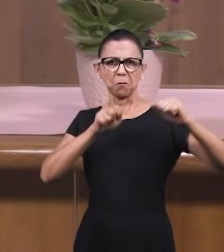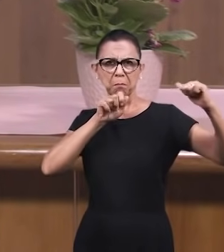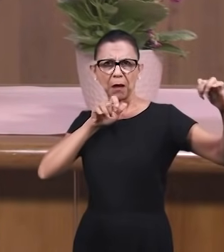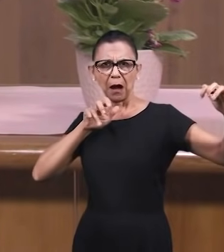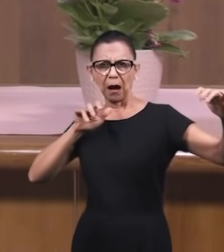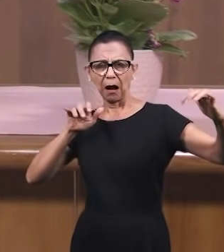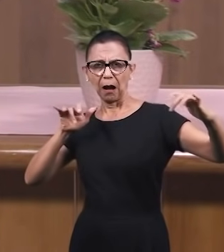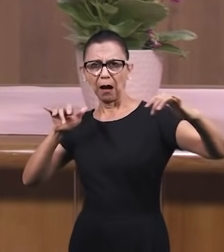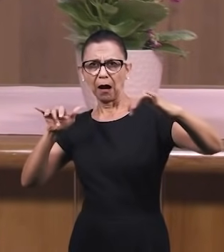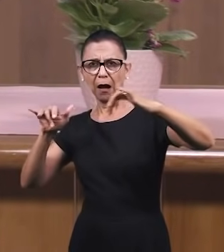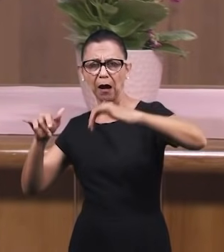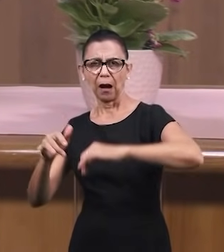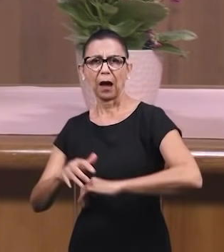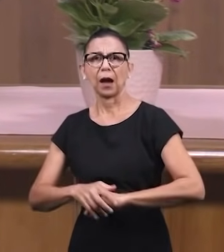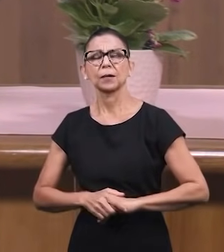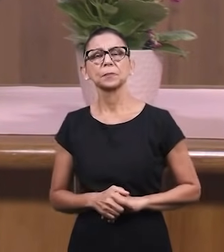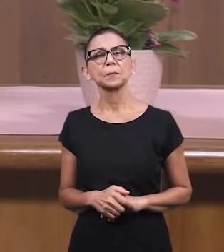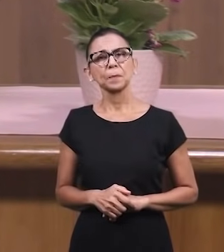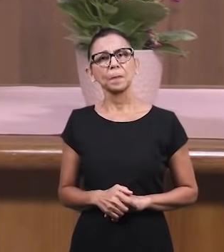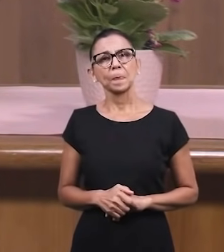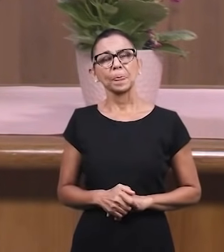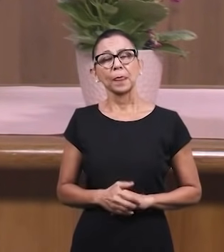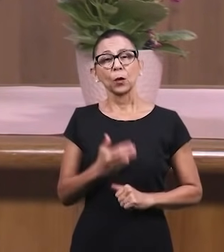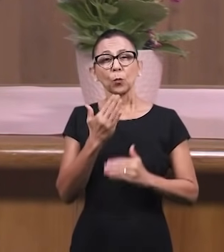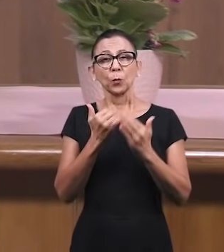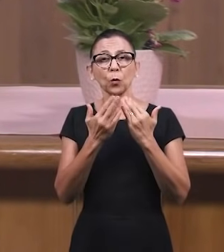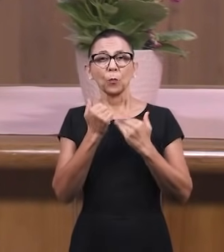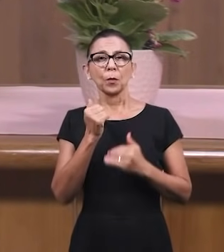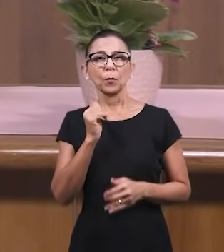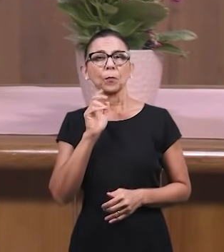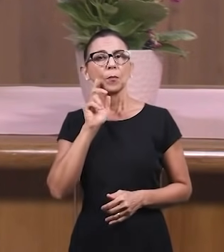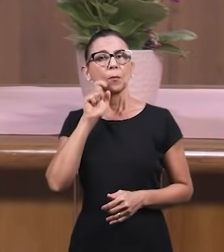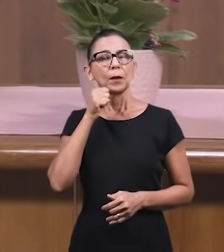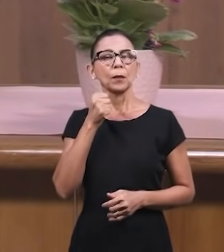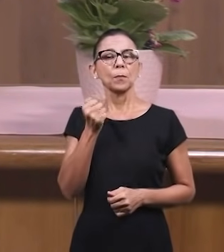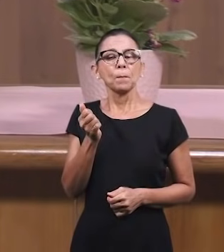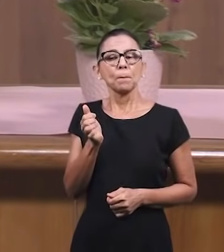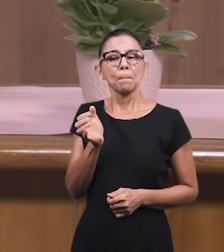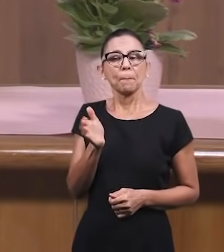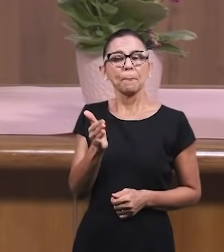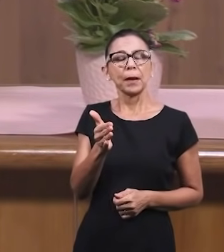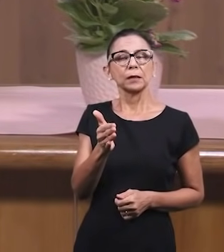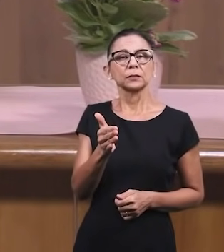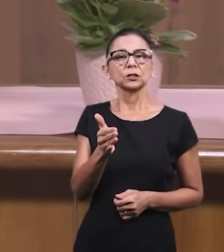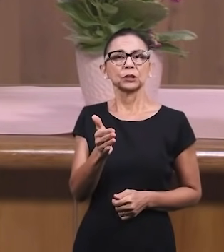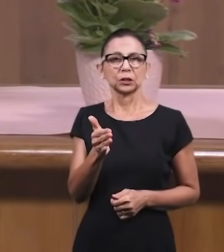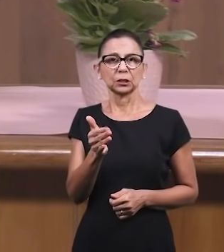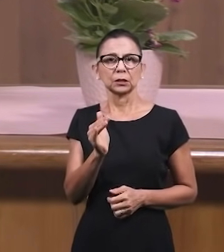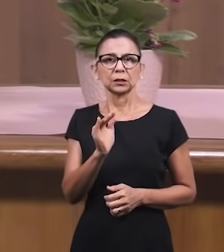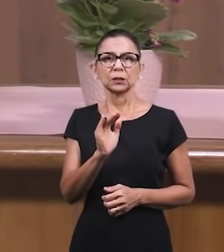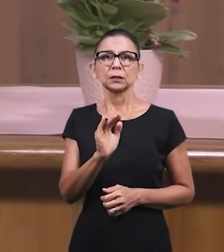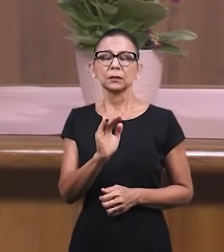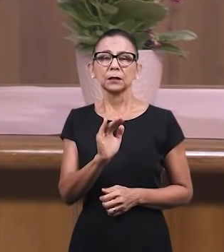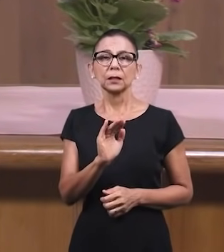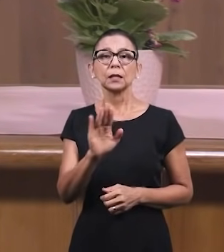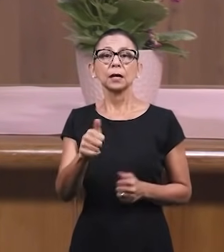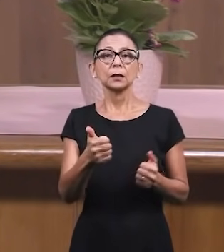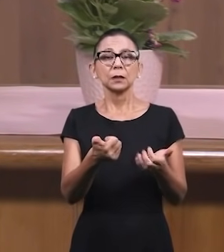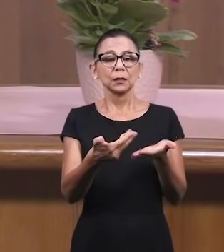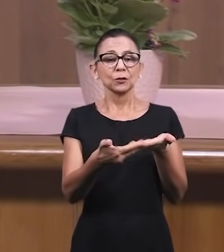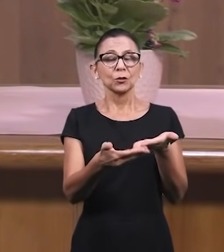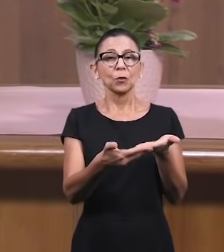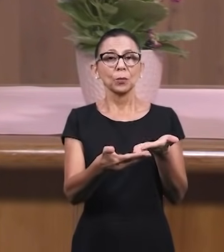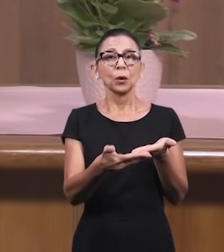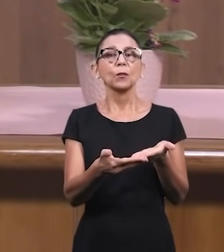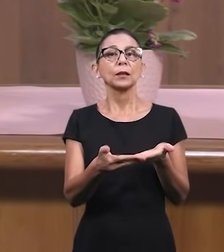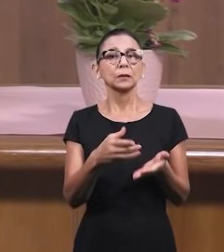sobrou ainda 12 cestos. Aqui a revelação do Senhor vai nos enquadrando, nos mostrando que